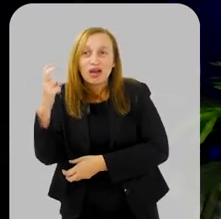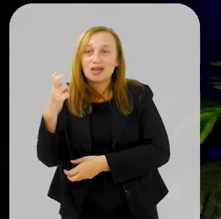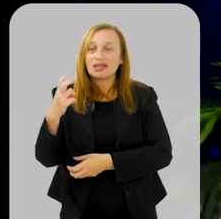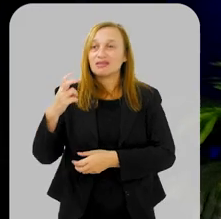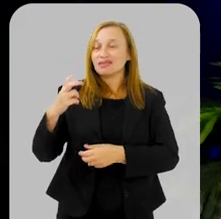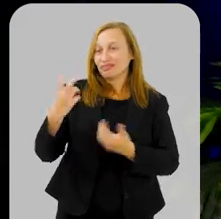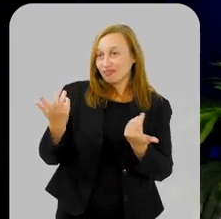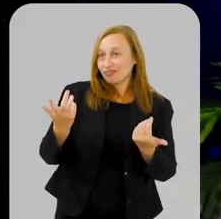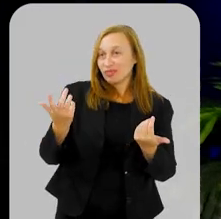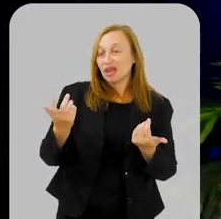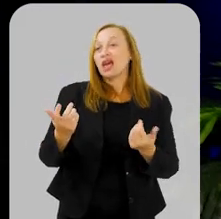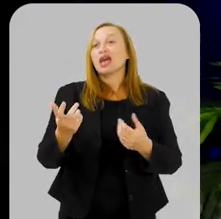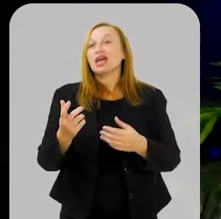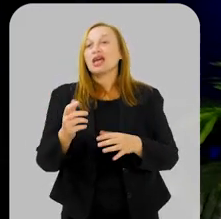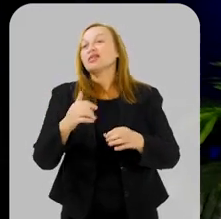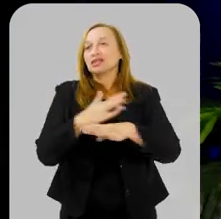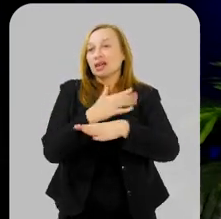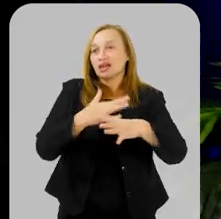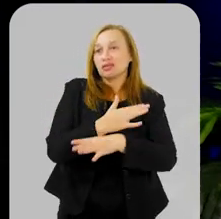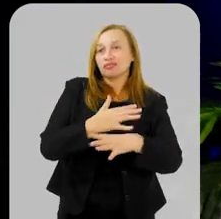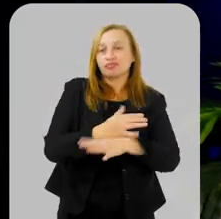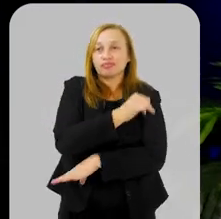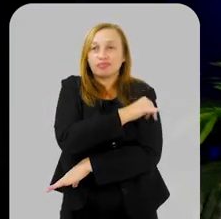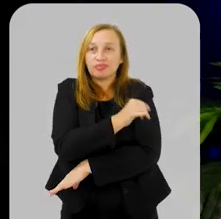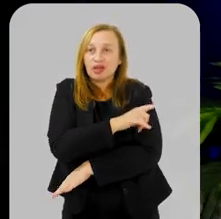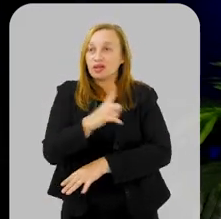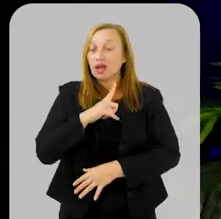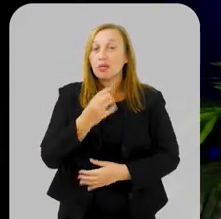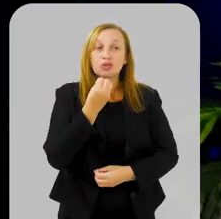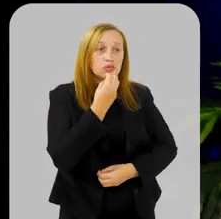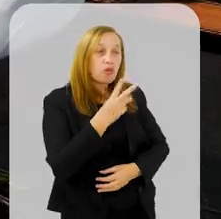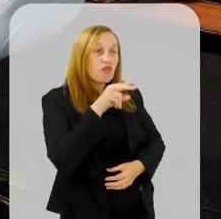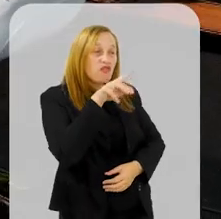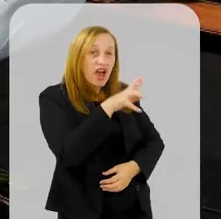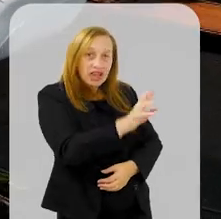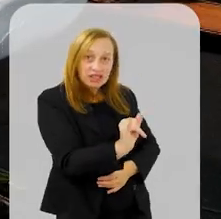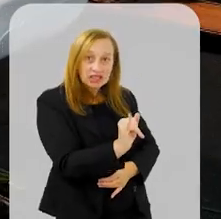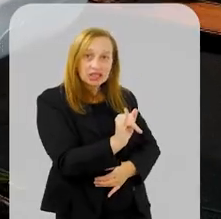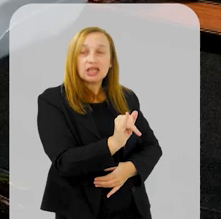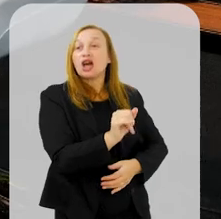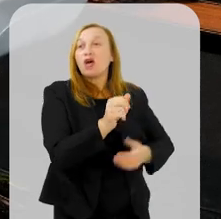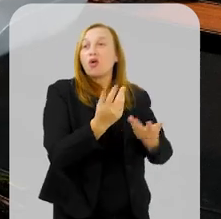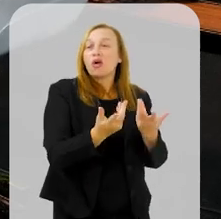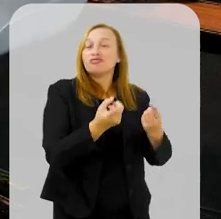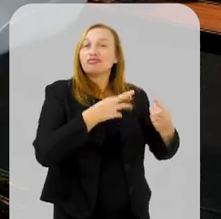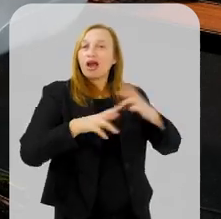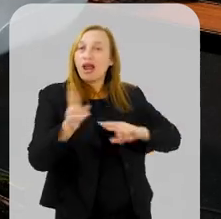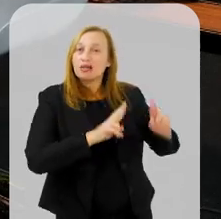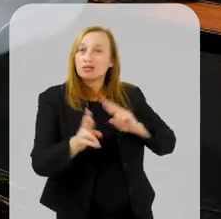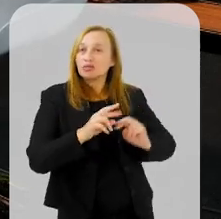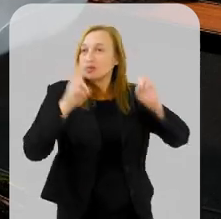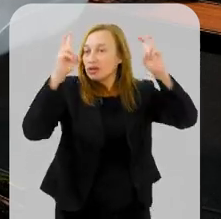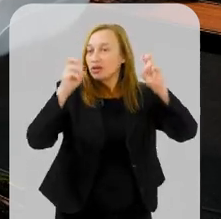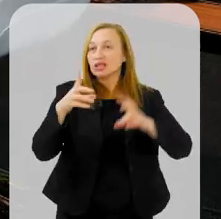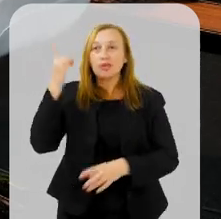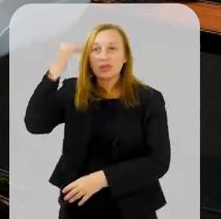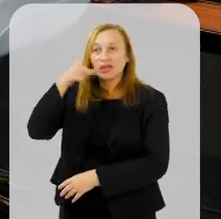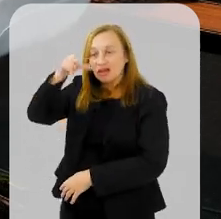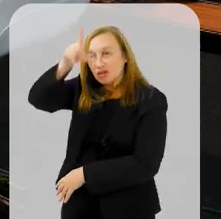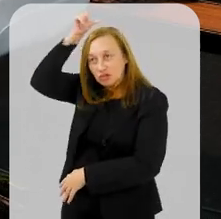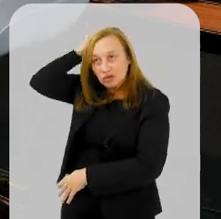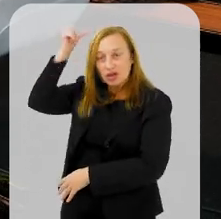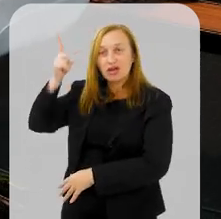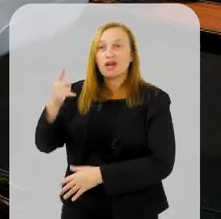artísticas, culturais que a nossa cidade do Rio de Janeiro possui. Muito bem. Wagner Menezes, qual é a tua opinião em relação a este assunto? O deputado Luiz Paulo